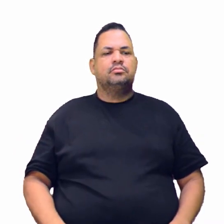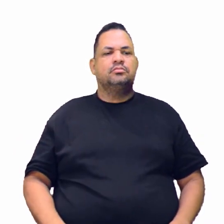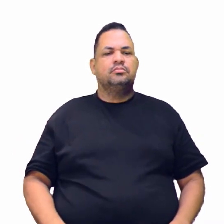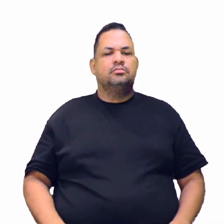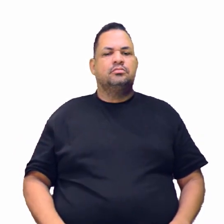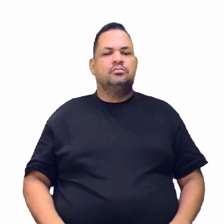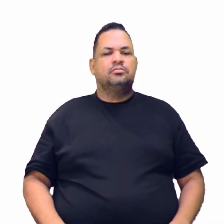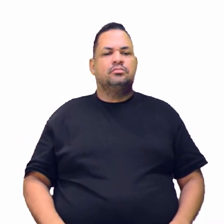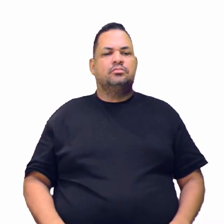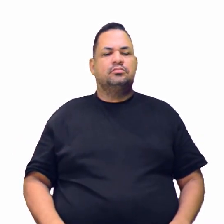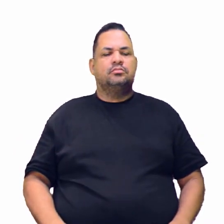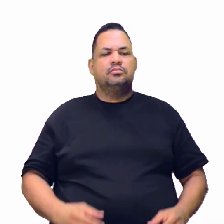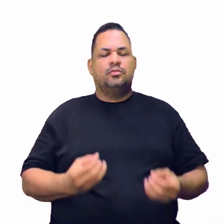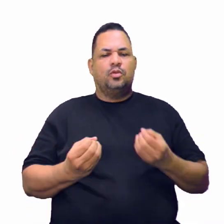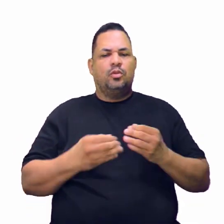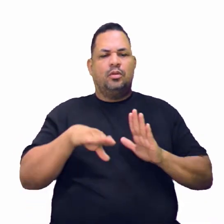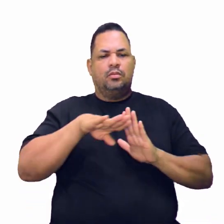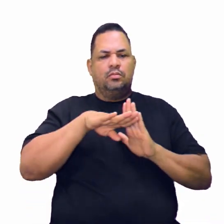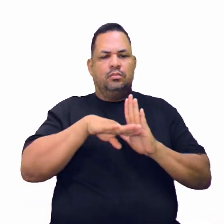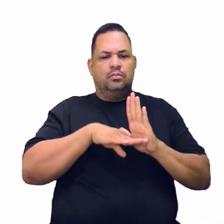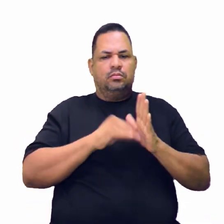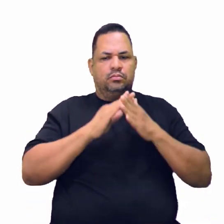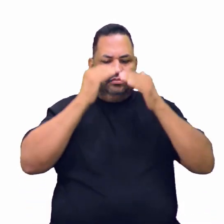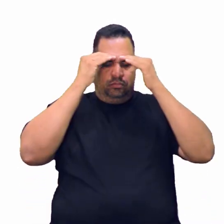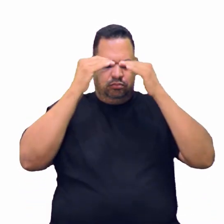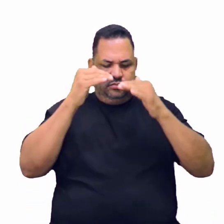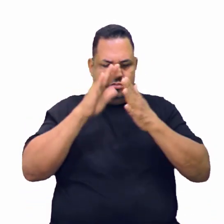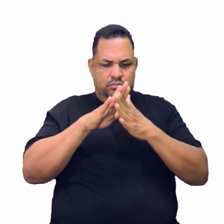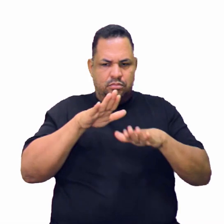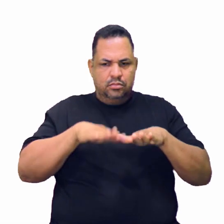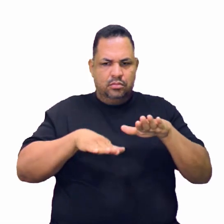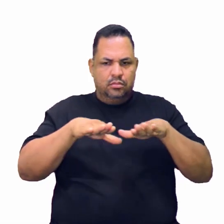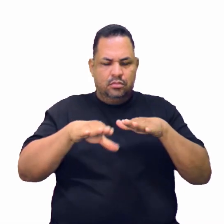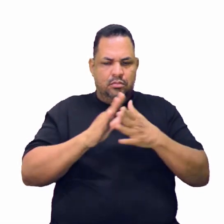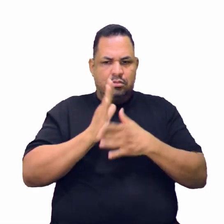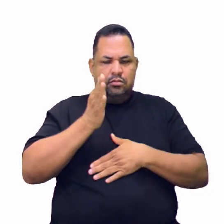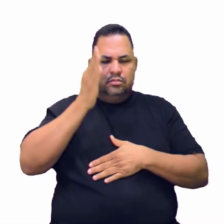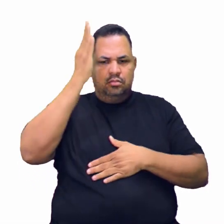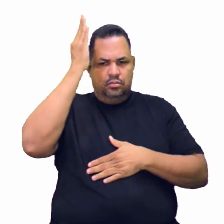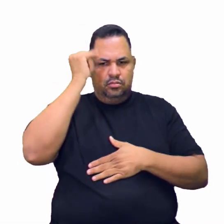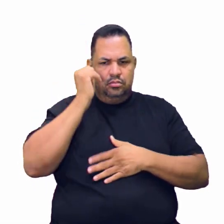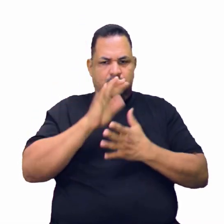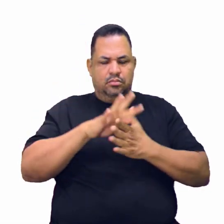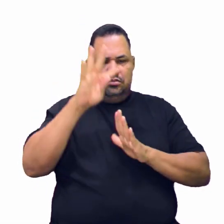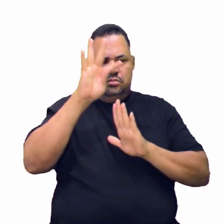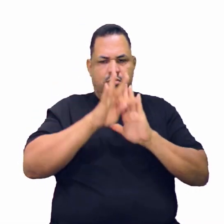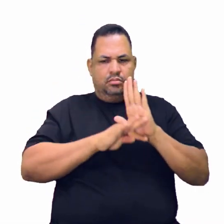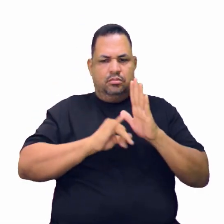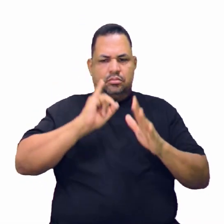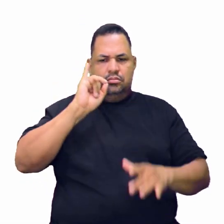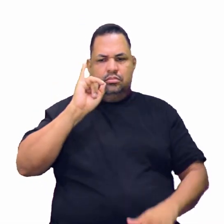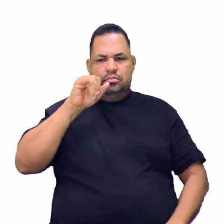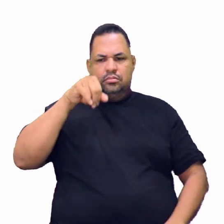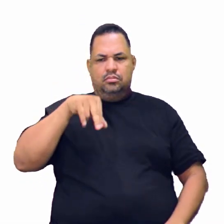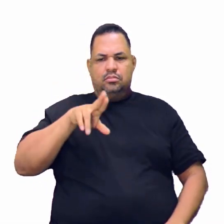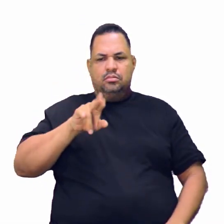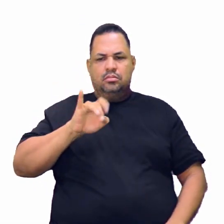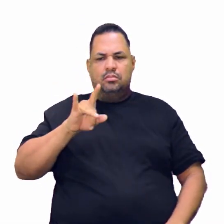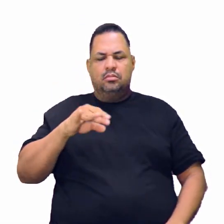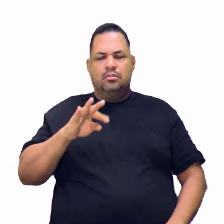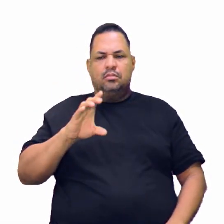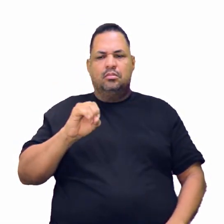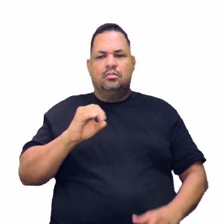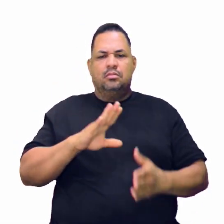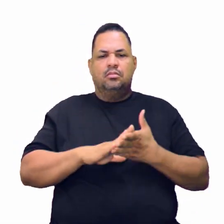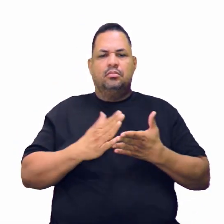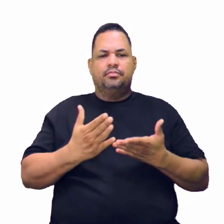tá dizendo como seguir, como fazer o passo a passo, já sabe que é um texto injuntivo. Narração não é porque